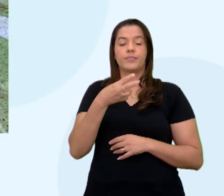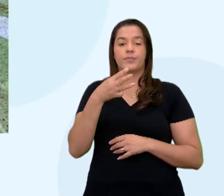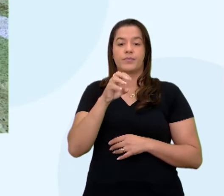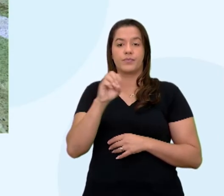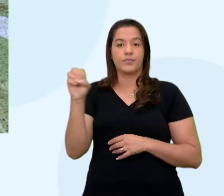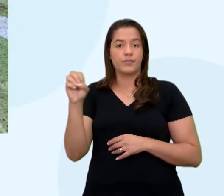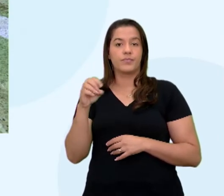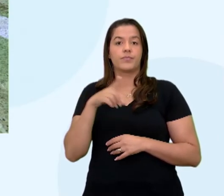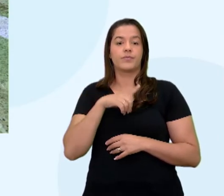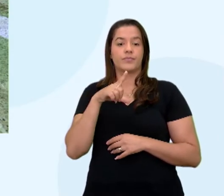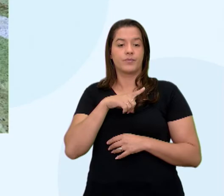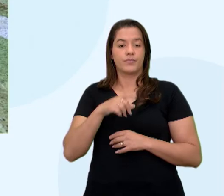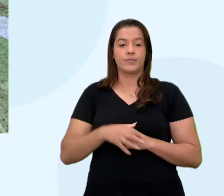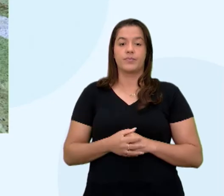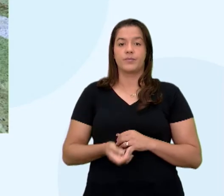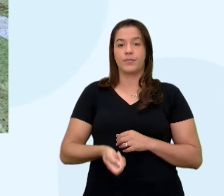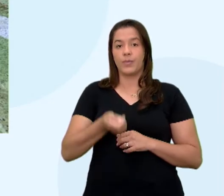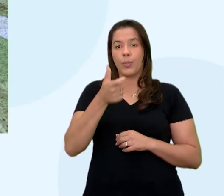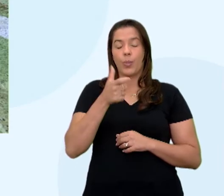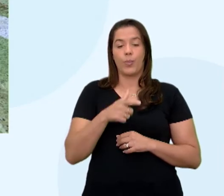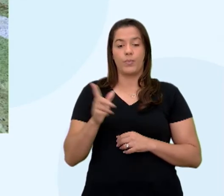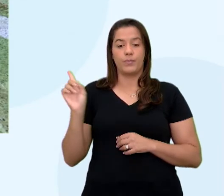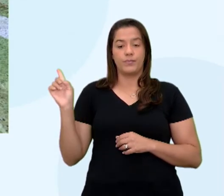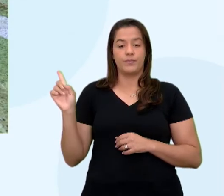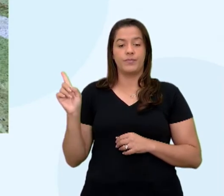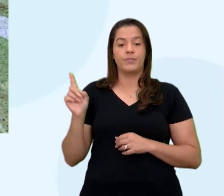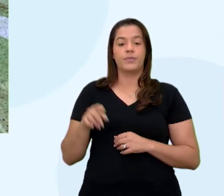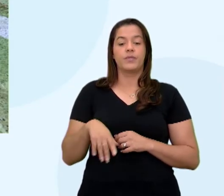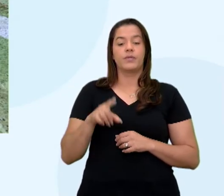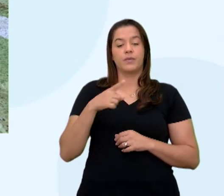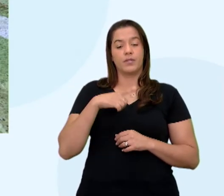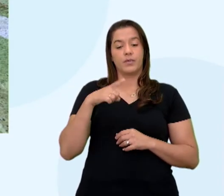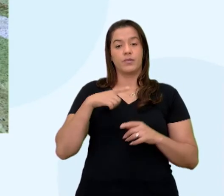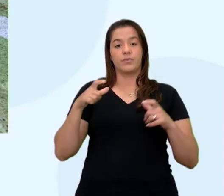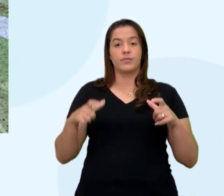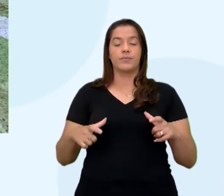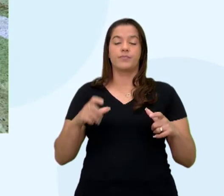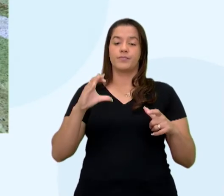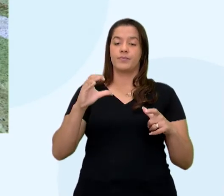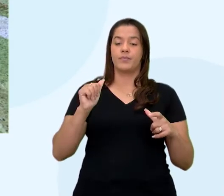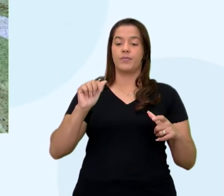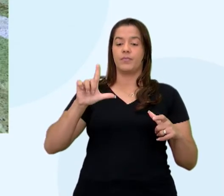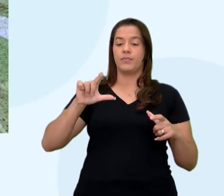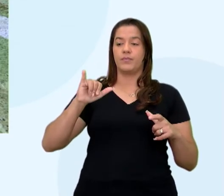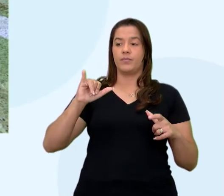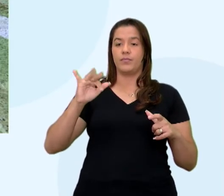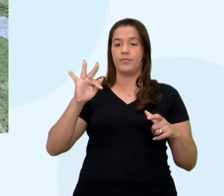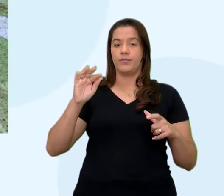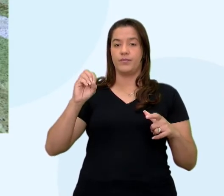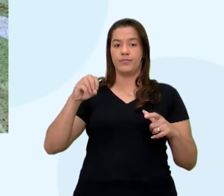Ela atravessa aí a região da Califórnia, né? Vejam aí a linha vermelha